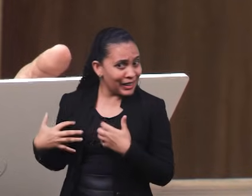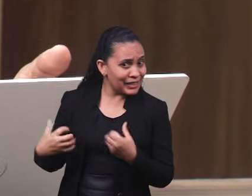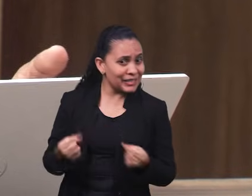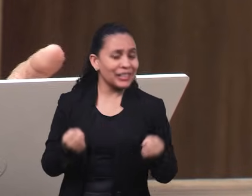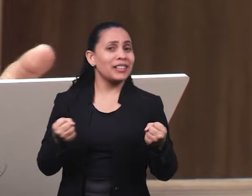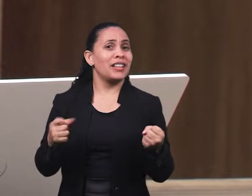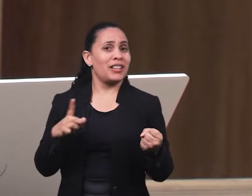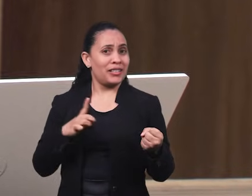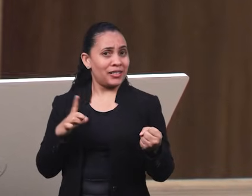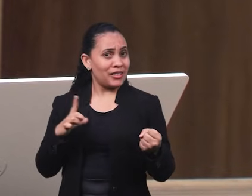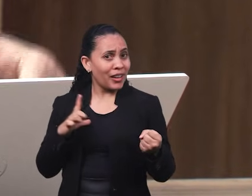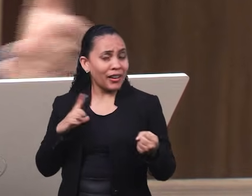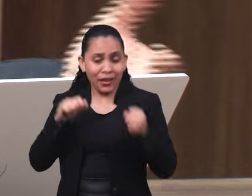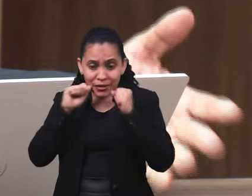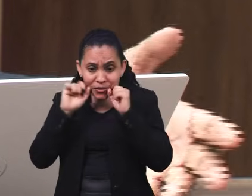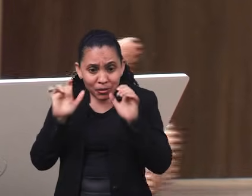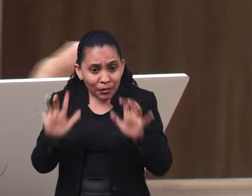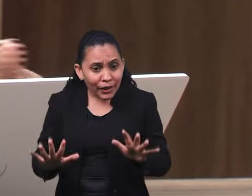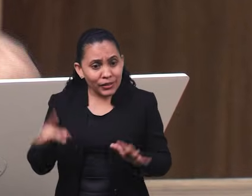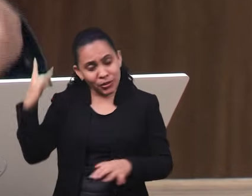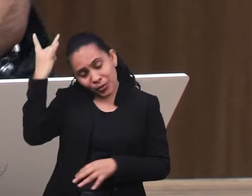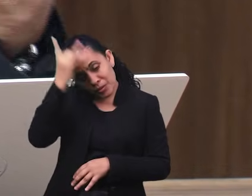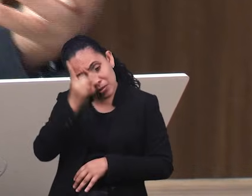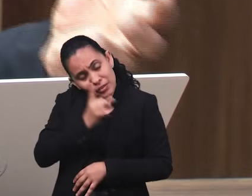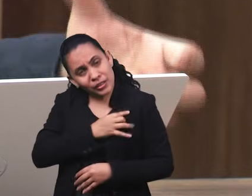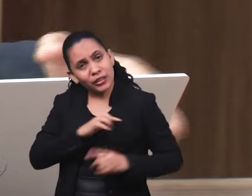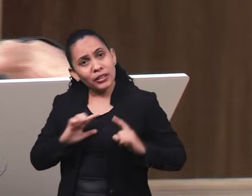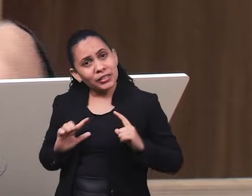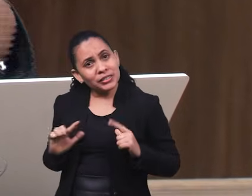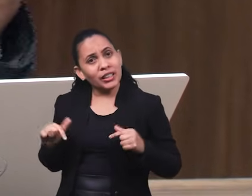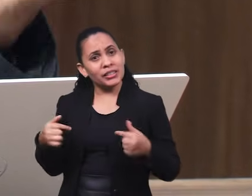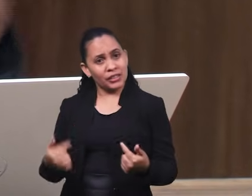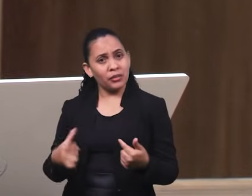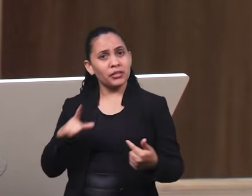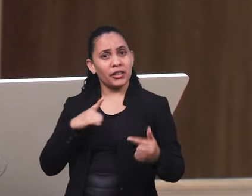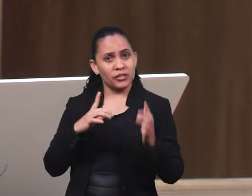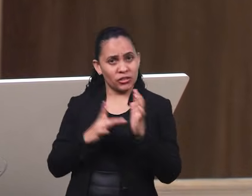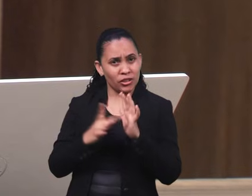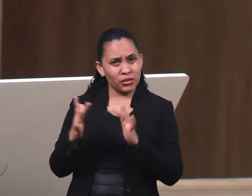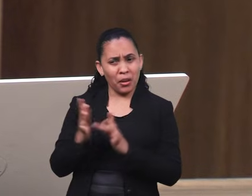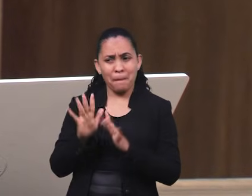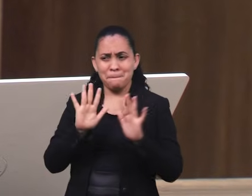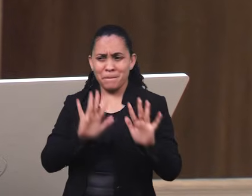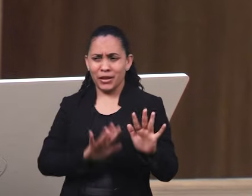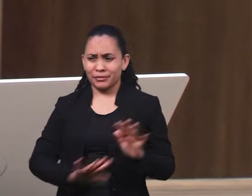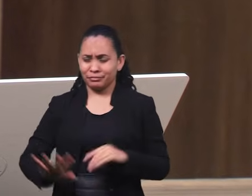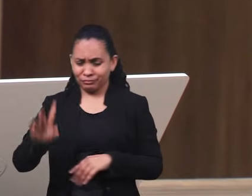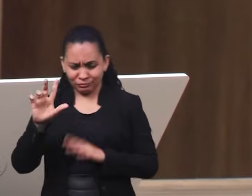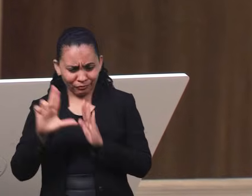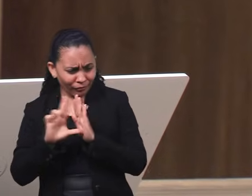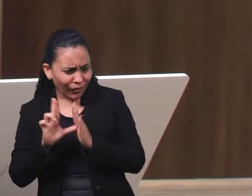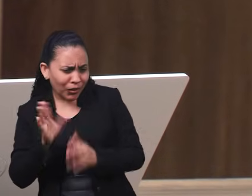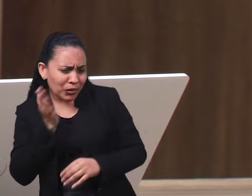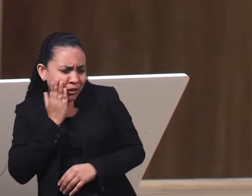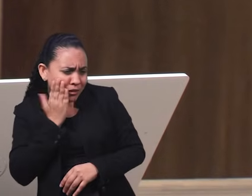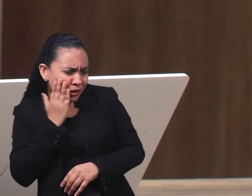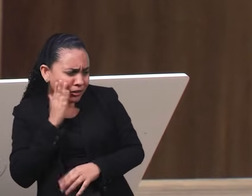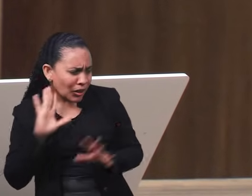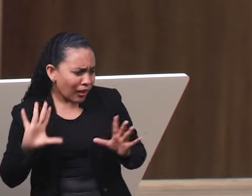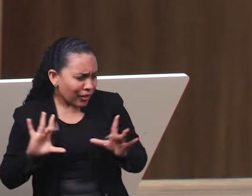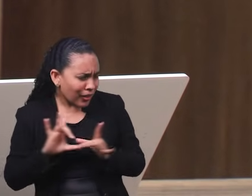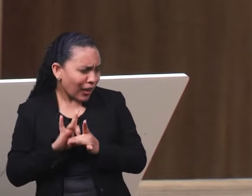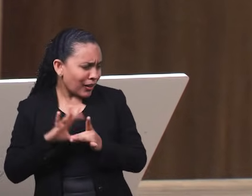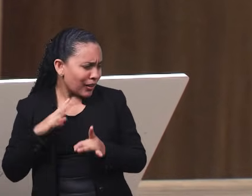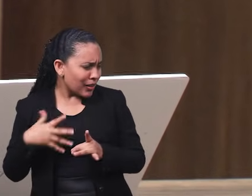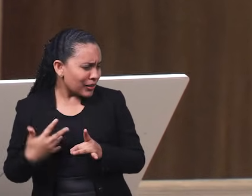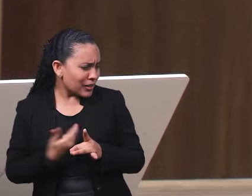Jesus, existem os frutos do Espírito que é na vida dele, a obra que ele faz, porque ele tem Jesus na vida dele, mas Lutero entendia aquilo como algo